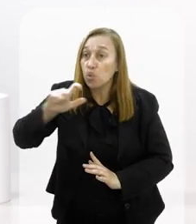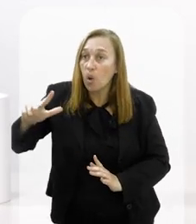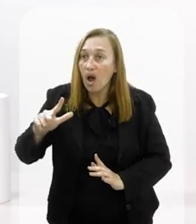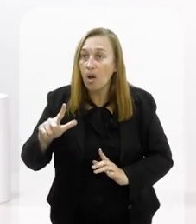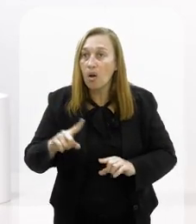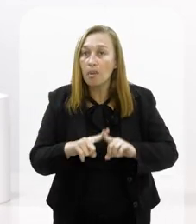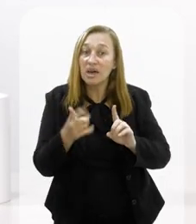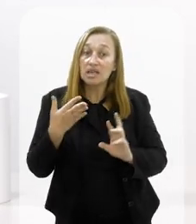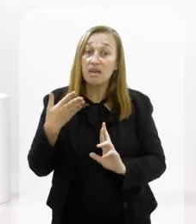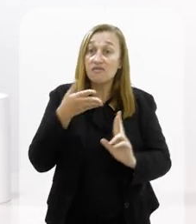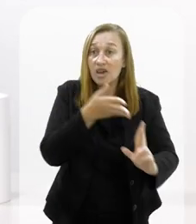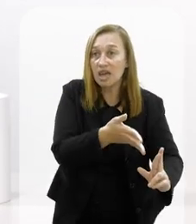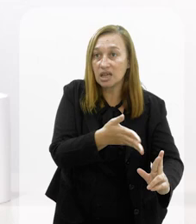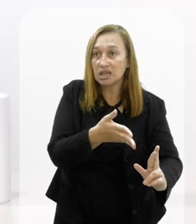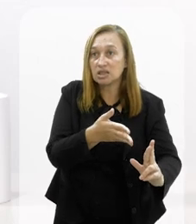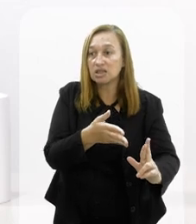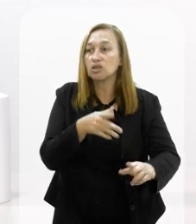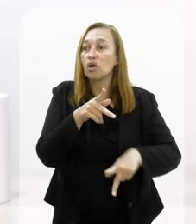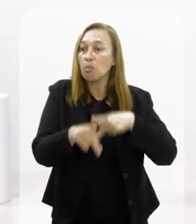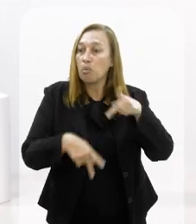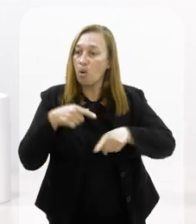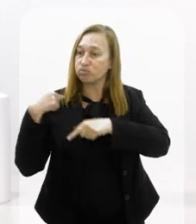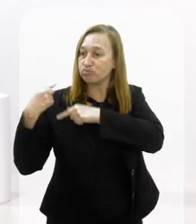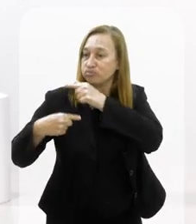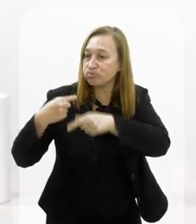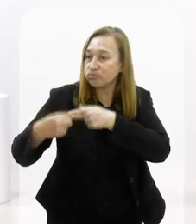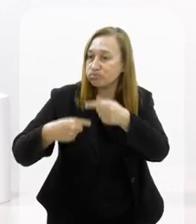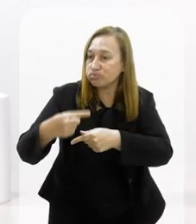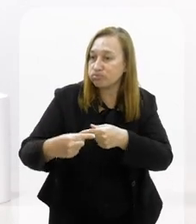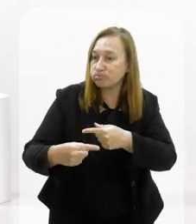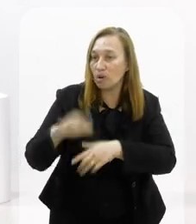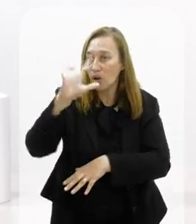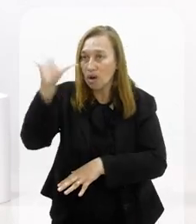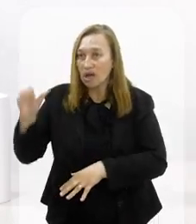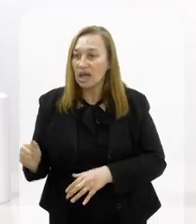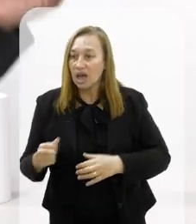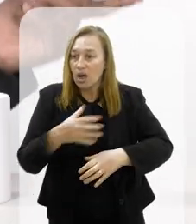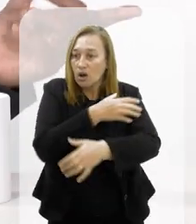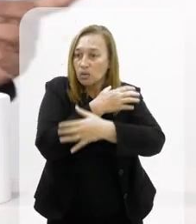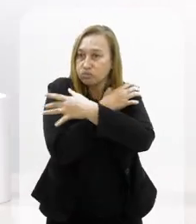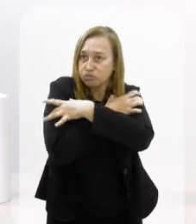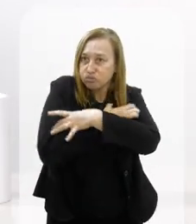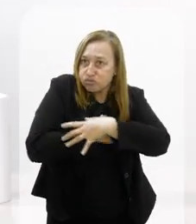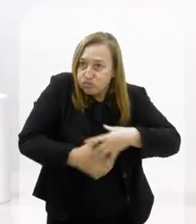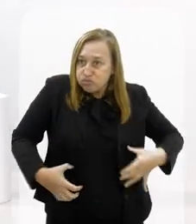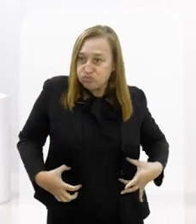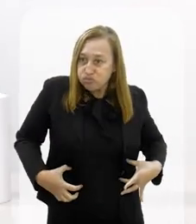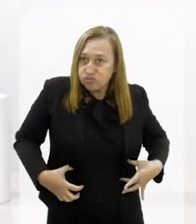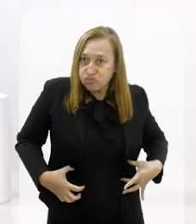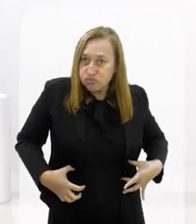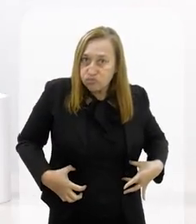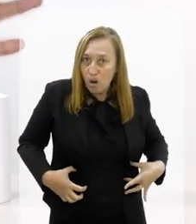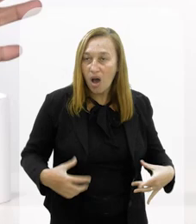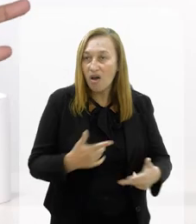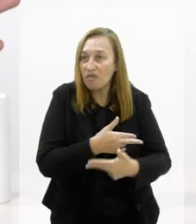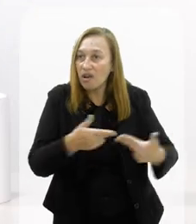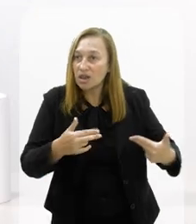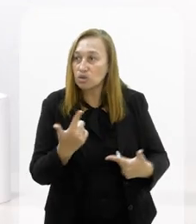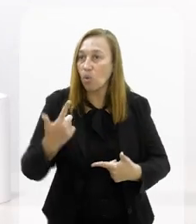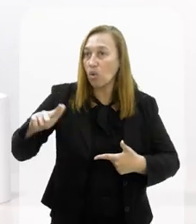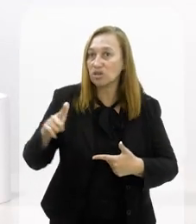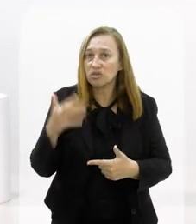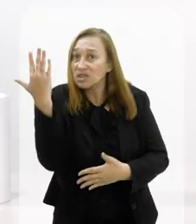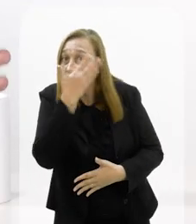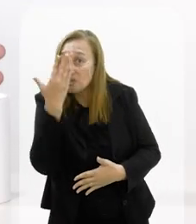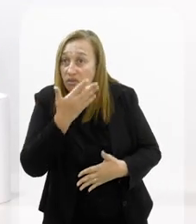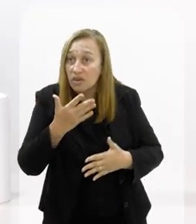mas a gente encontrou referências nos povos originários na magia do Cangaço né em várias outras Vertentes que num